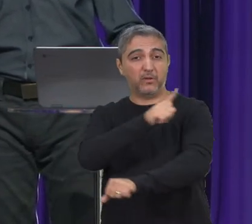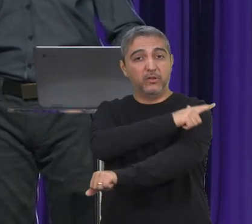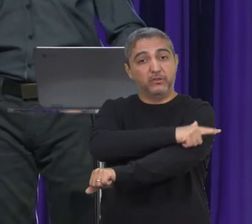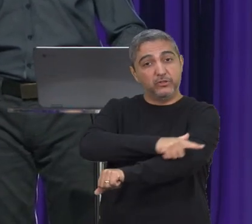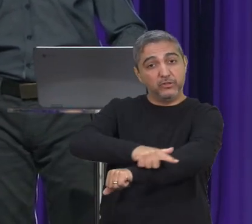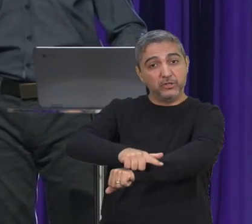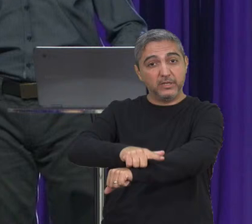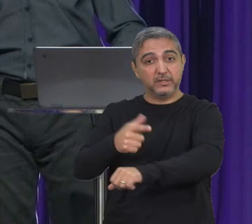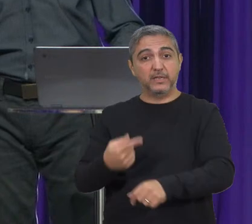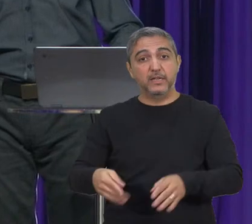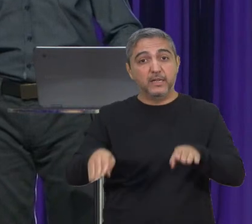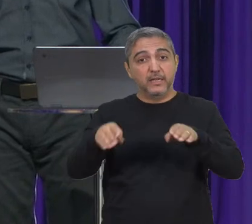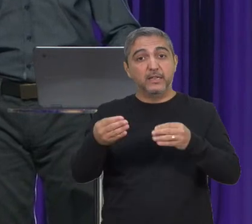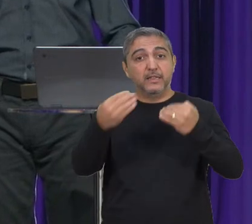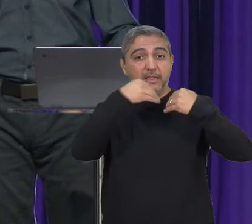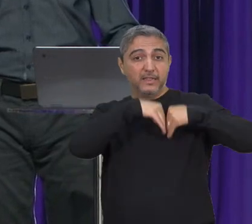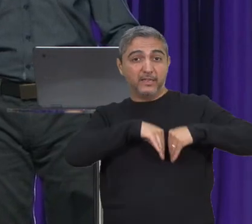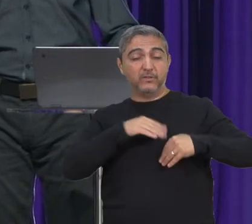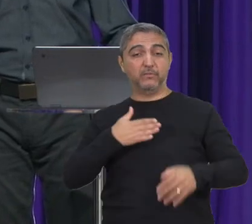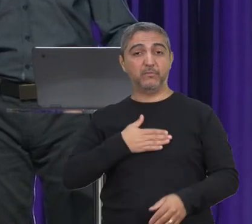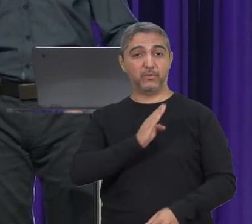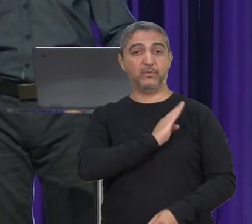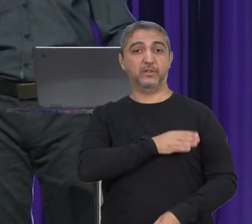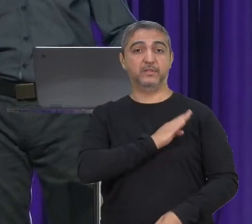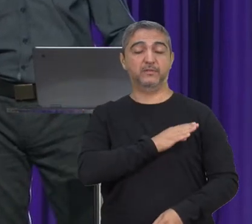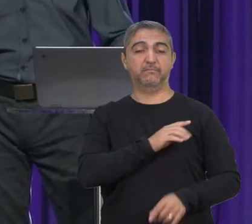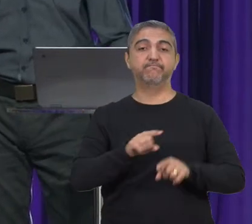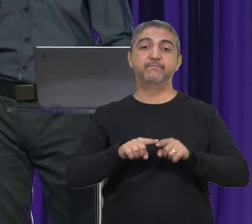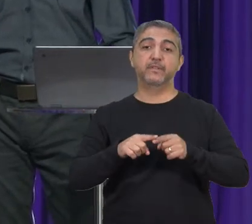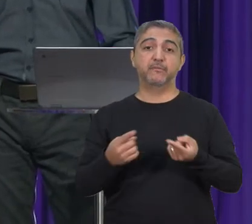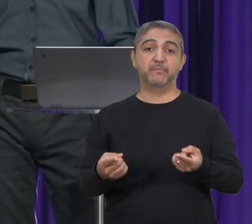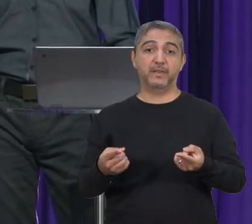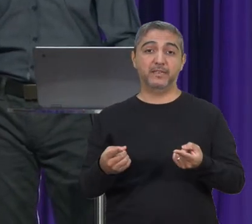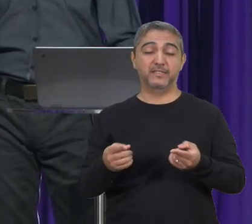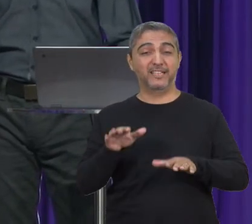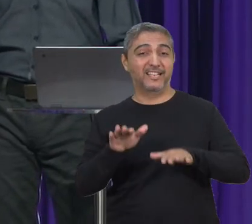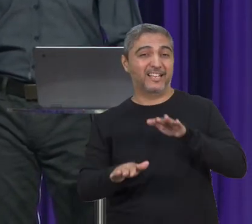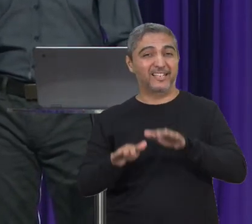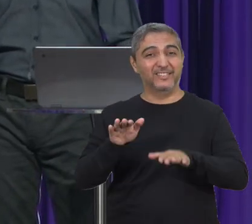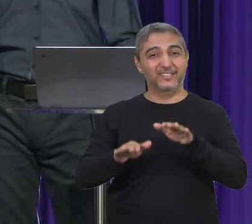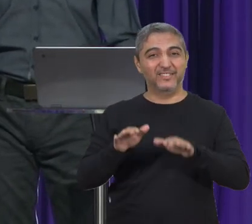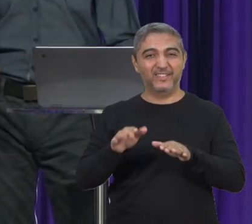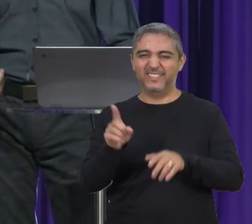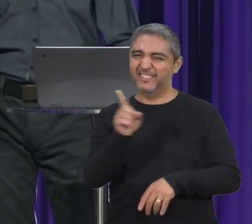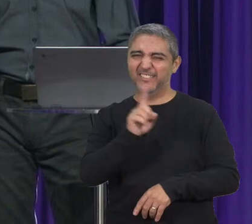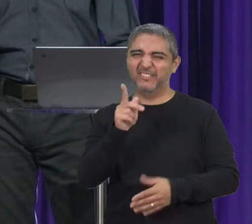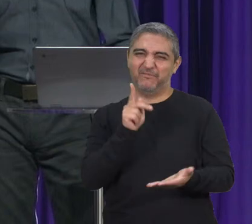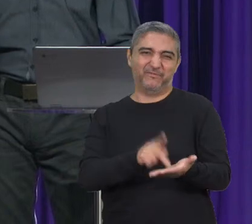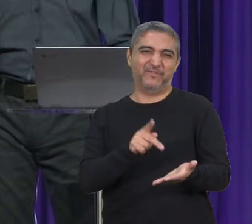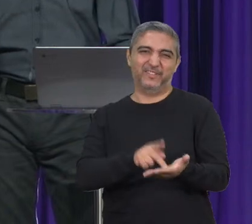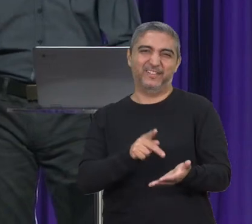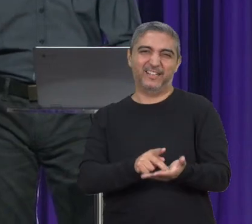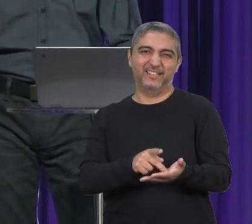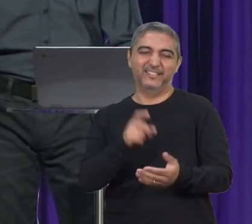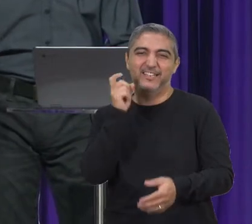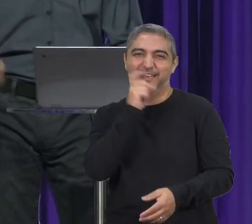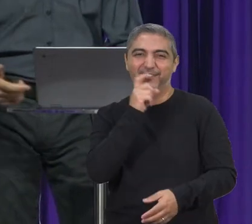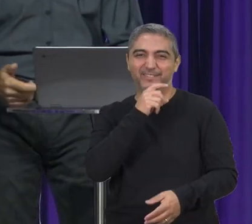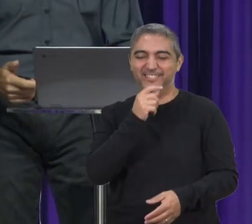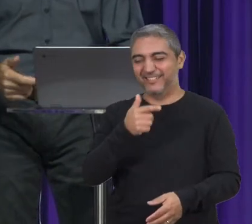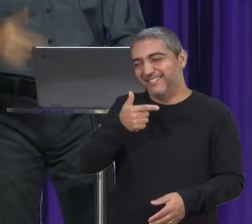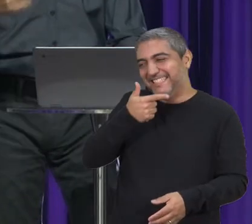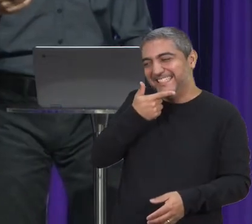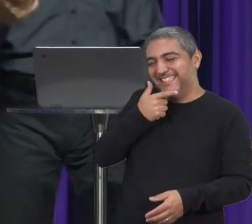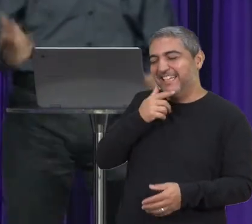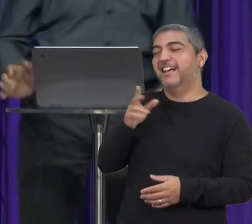uma amabilidade real. Às vezes é um sorrisinho amarelo diante de uma pessoa que me deixa muito